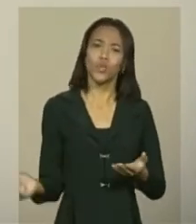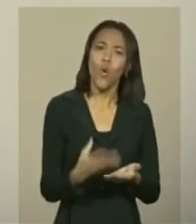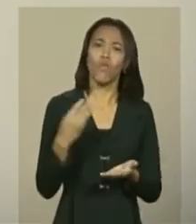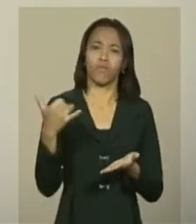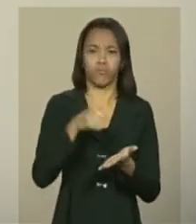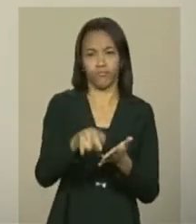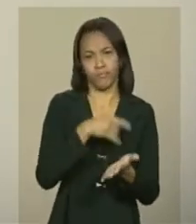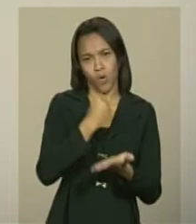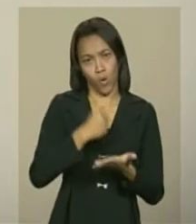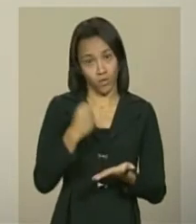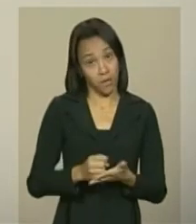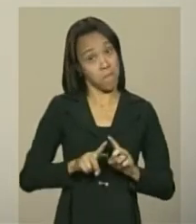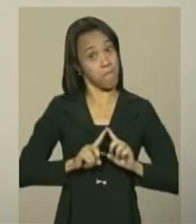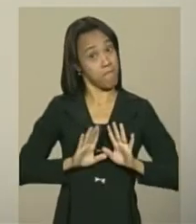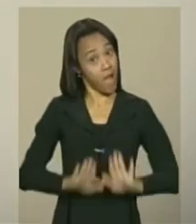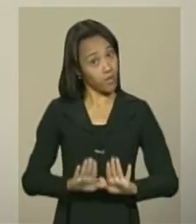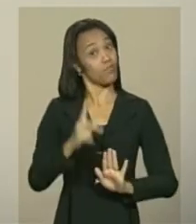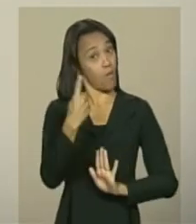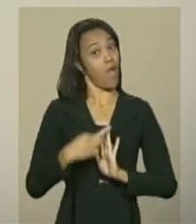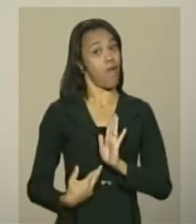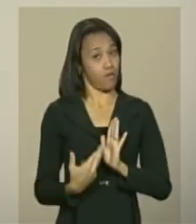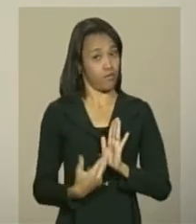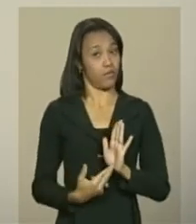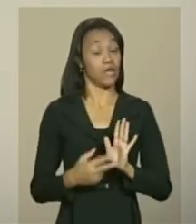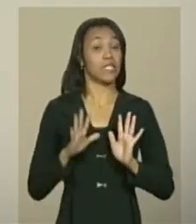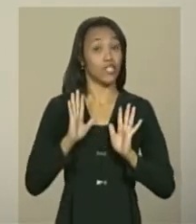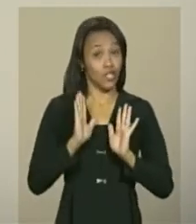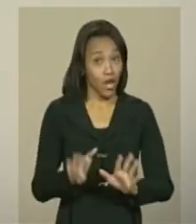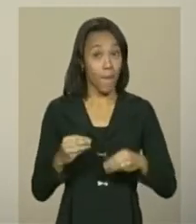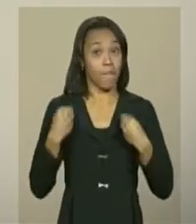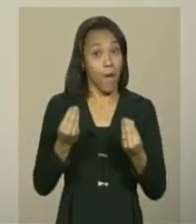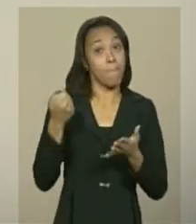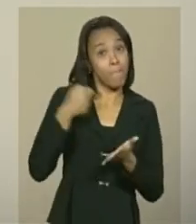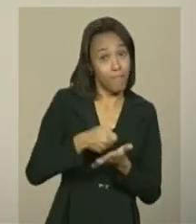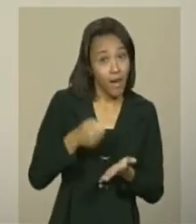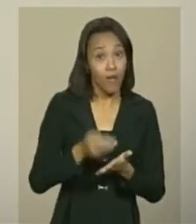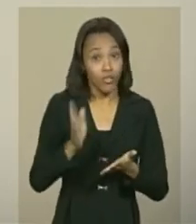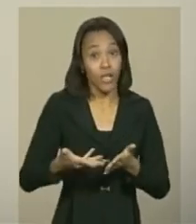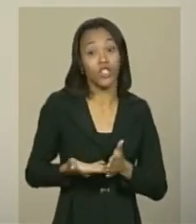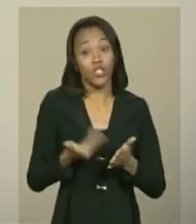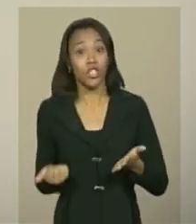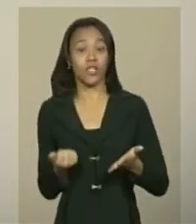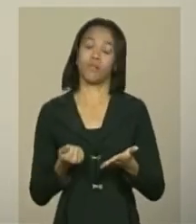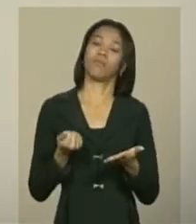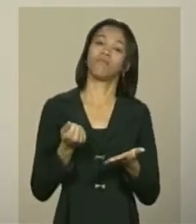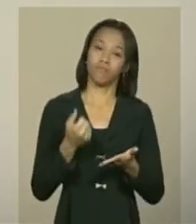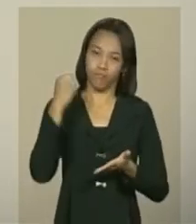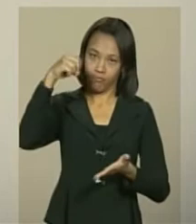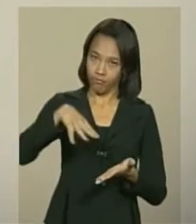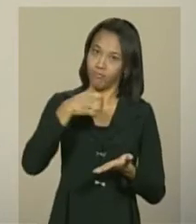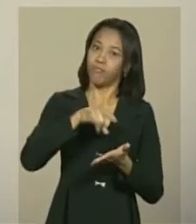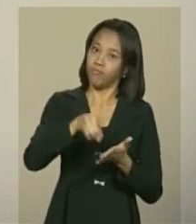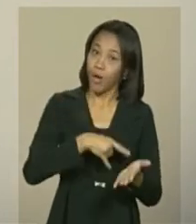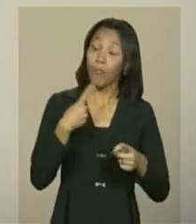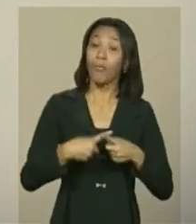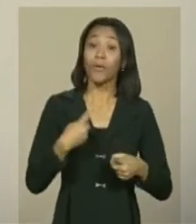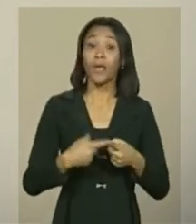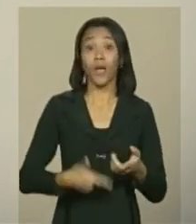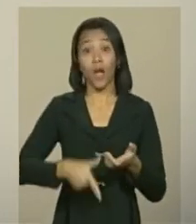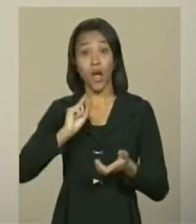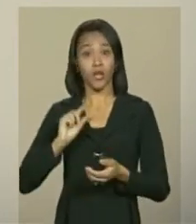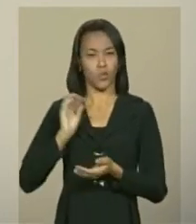renová-los mas com uma condição polícia que aquilo que já foi pago seja retirado da conta de luz porque os